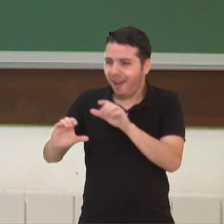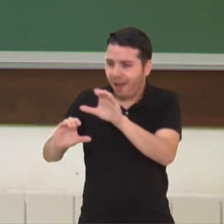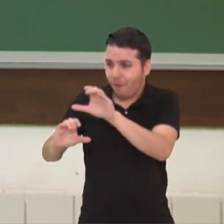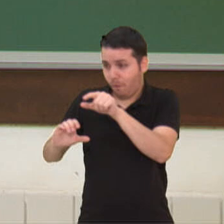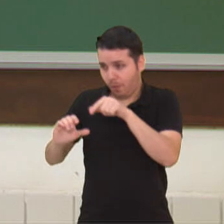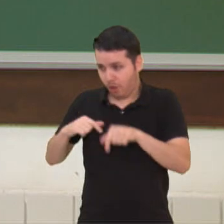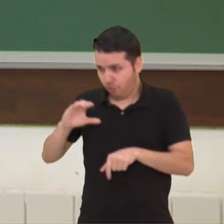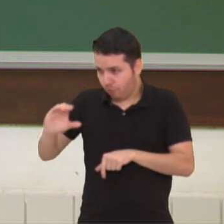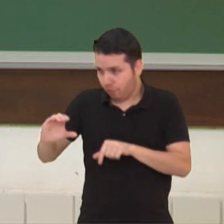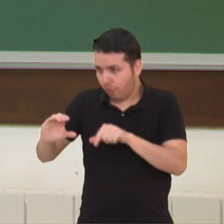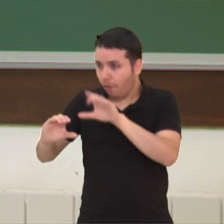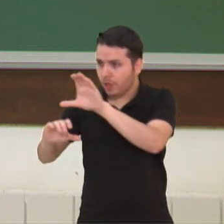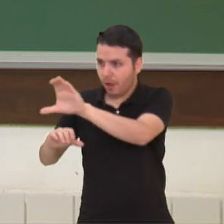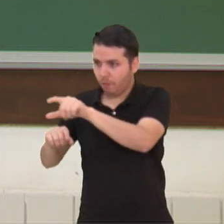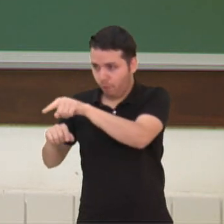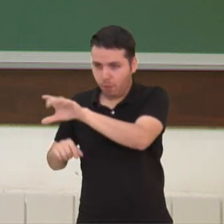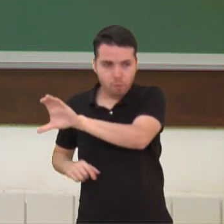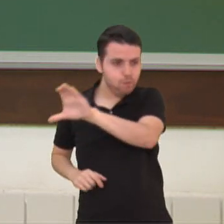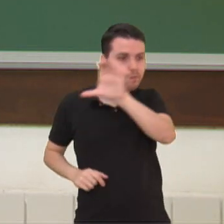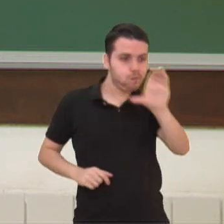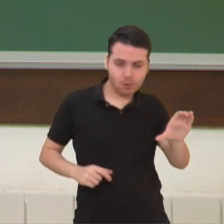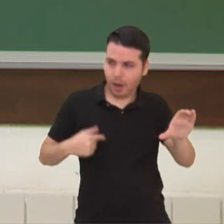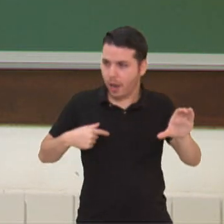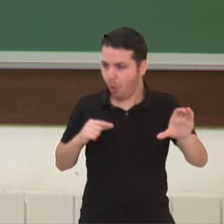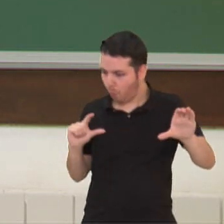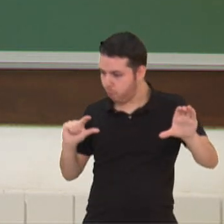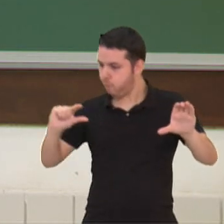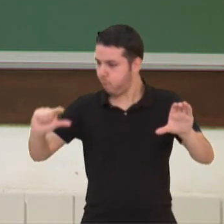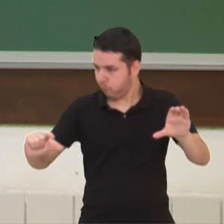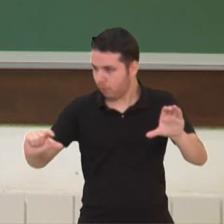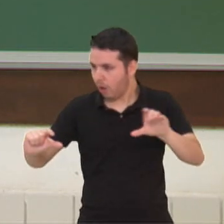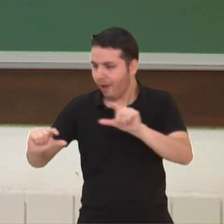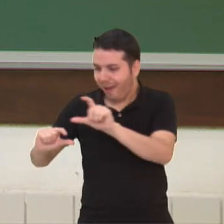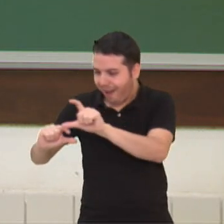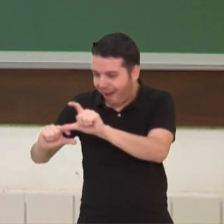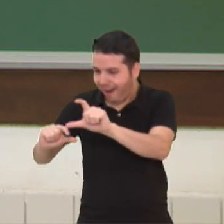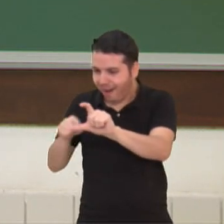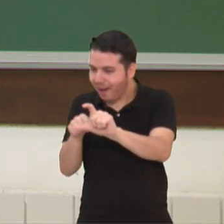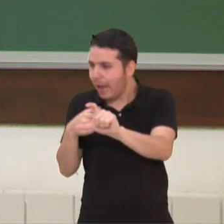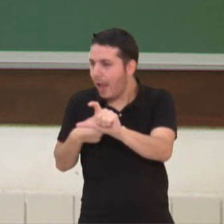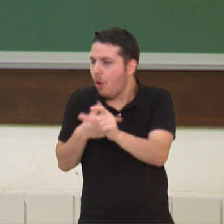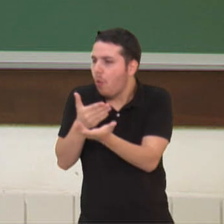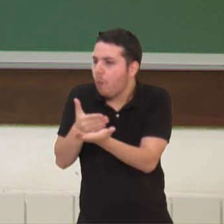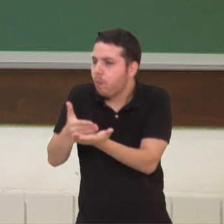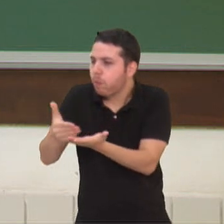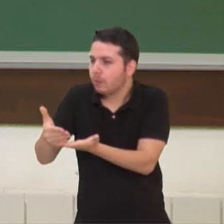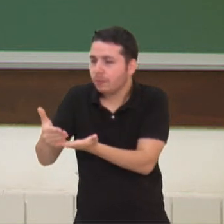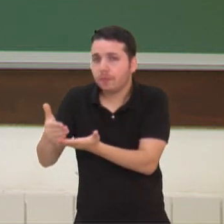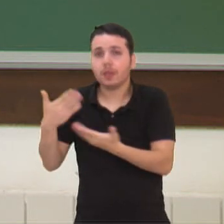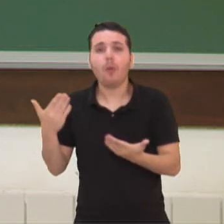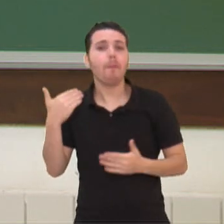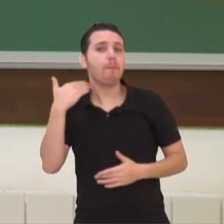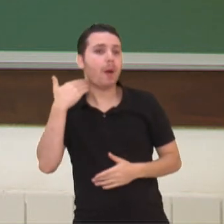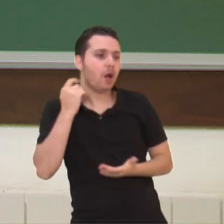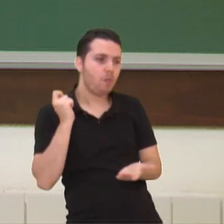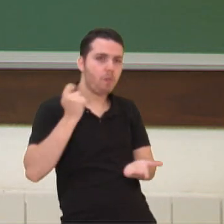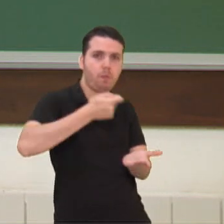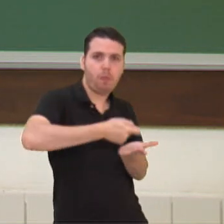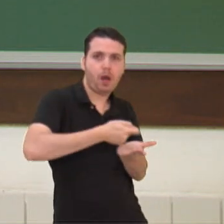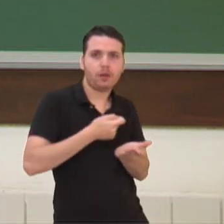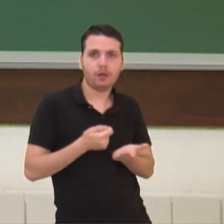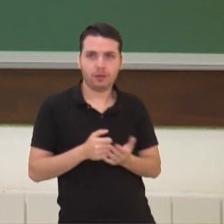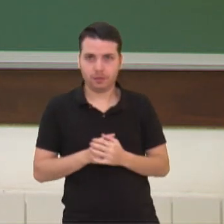financiar. Quem que financia? O banco. Então ele faz um empréstimo para o comprador, para o cliente. Então ele vai lá, pega